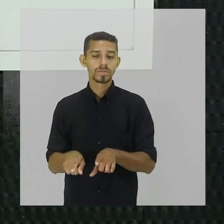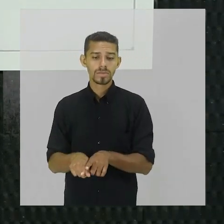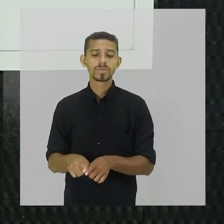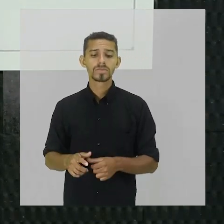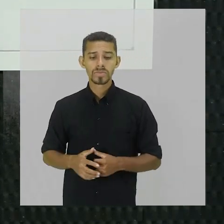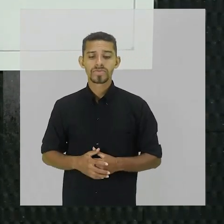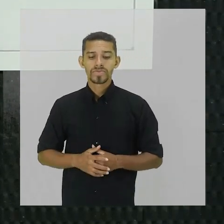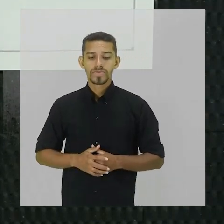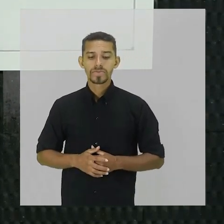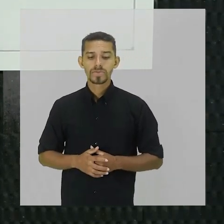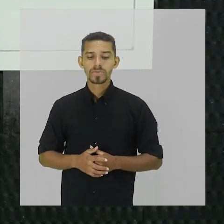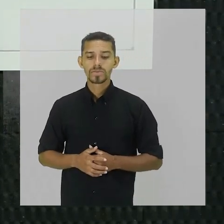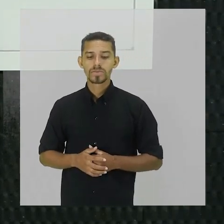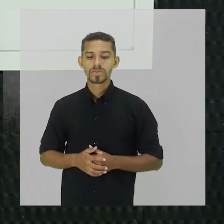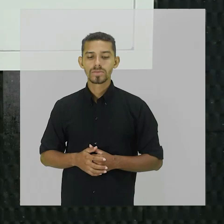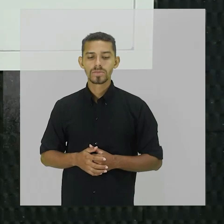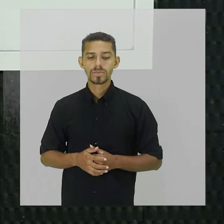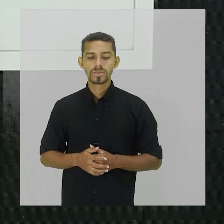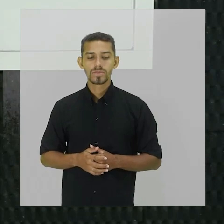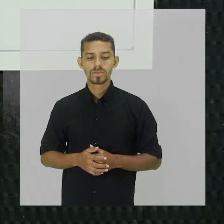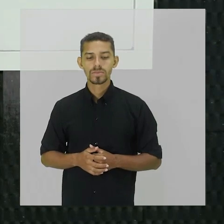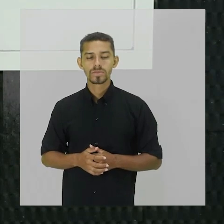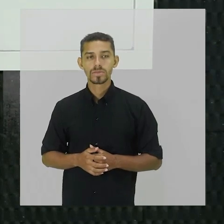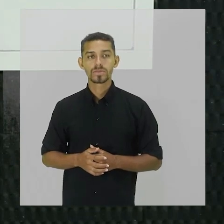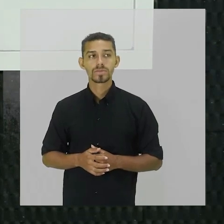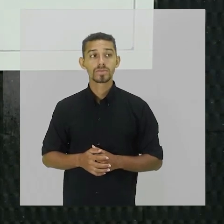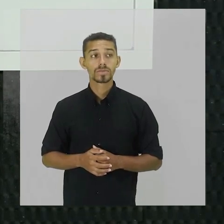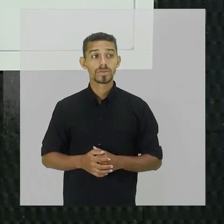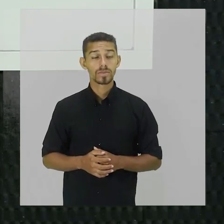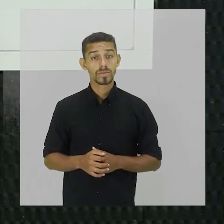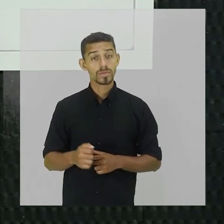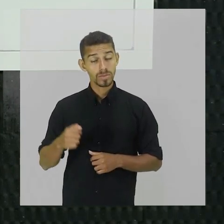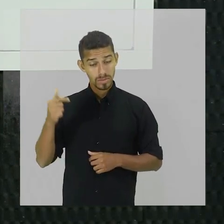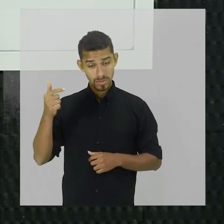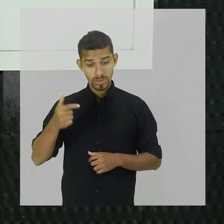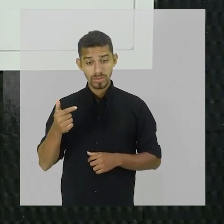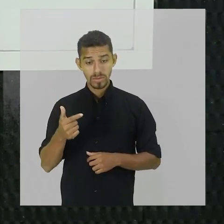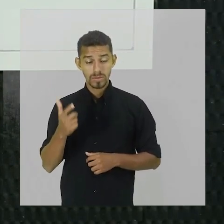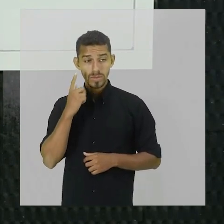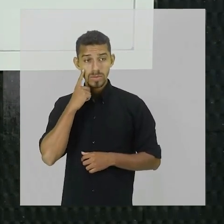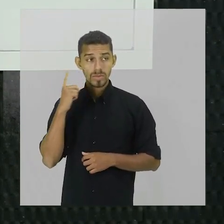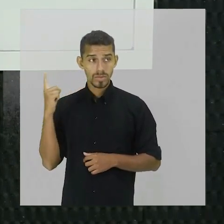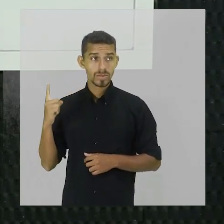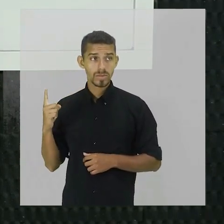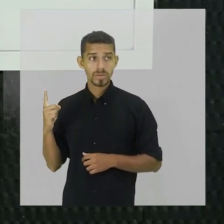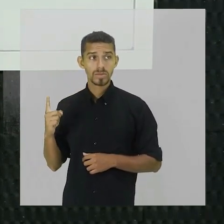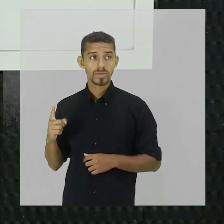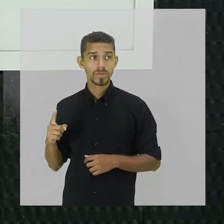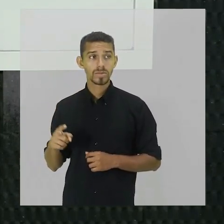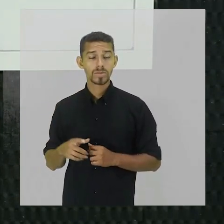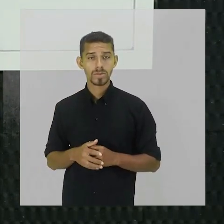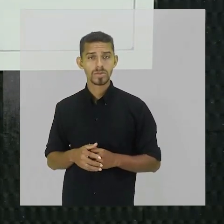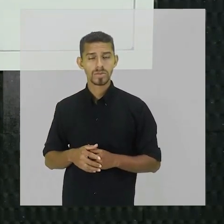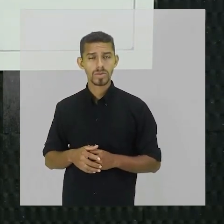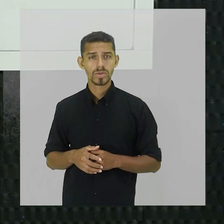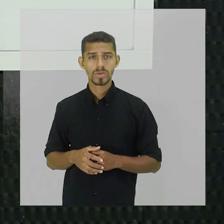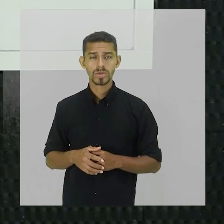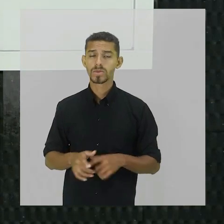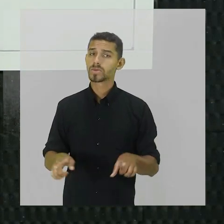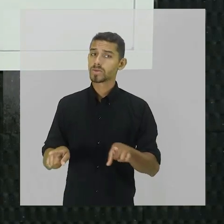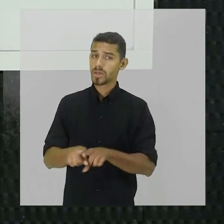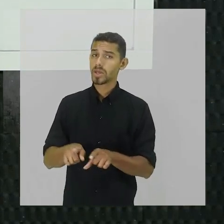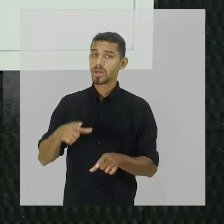capacidade desse primeiro reservatório. O segundo reservatório, que vai caber